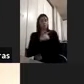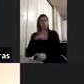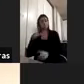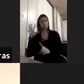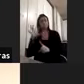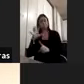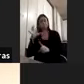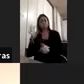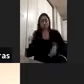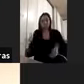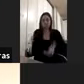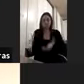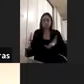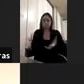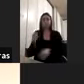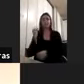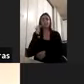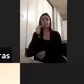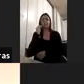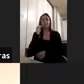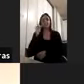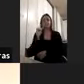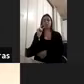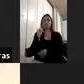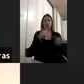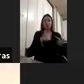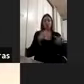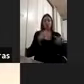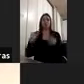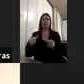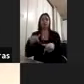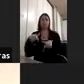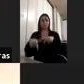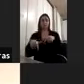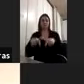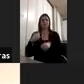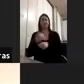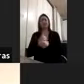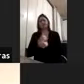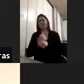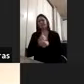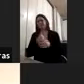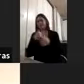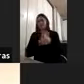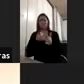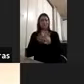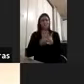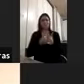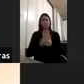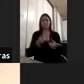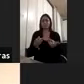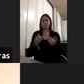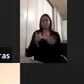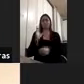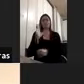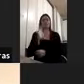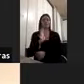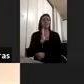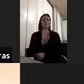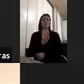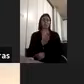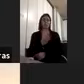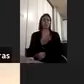para reduzir postos de trabalho. A gente sabe disso. Ao longo de anos a gente vem observando isso. E agora está aí, entendeu?